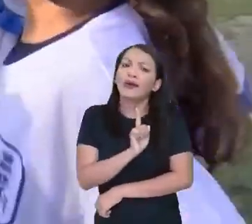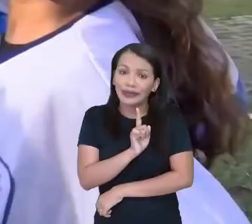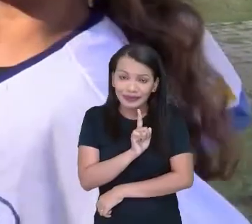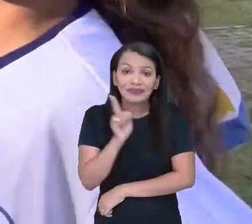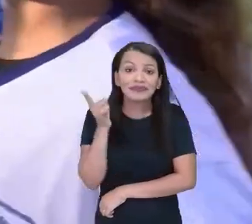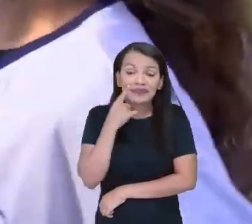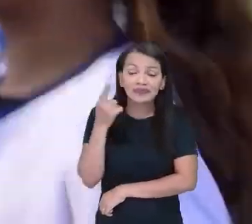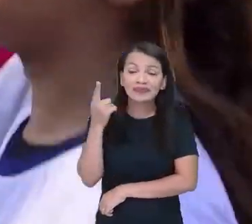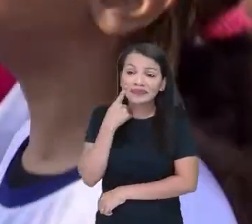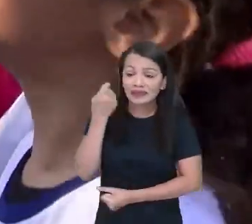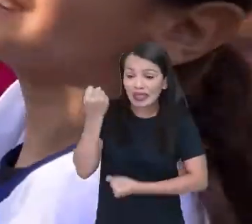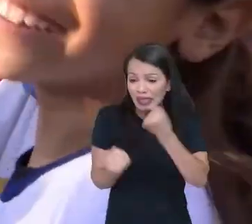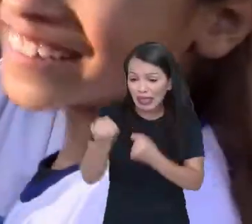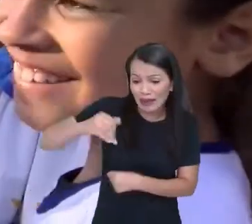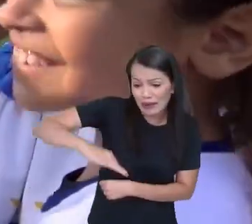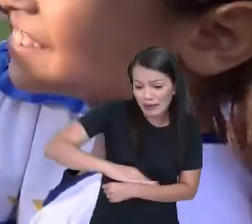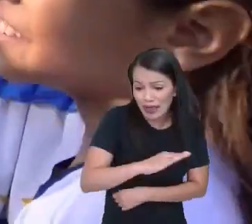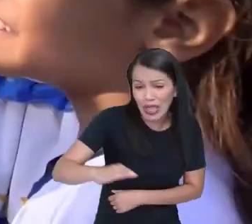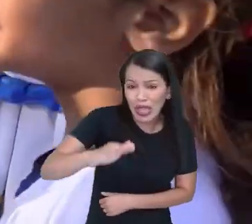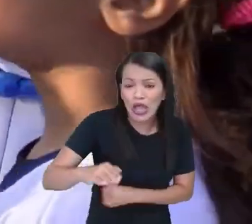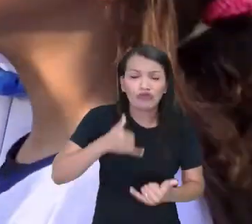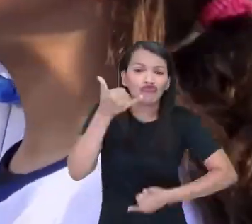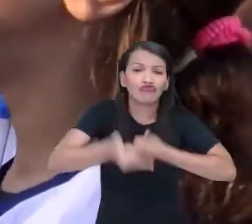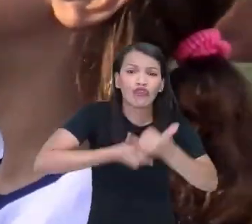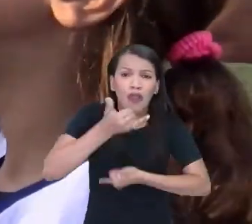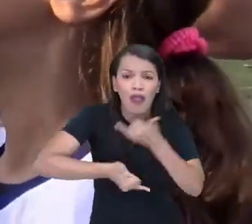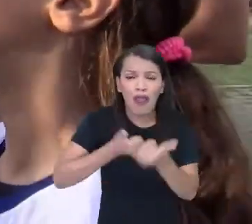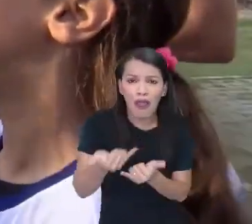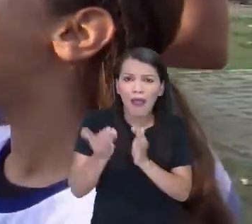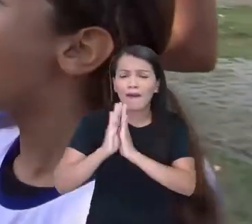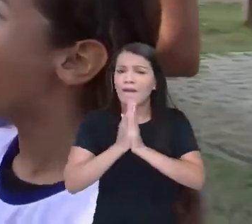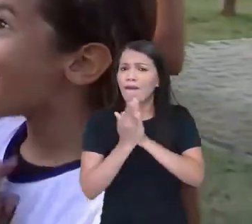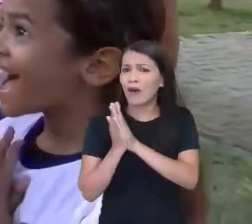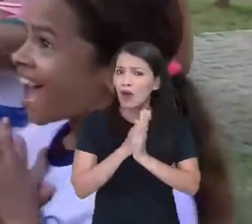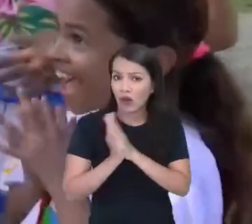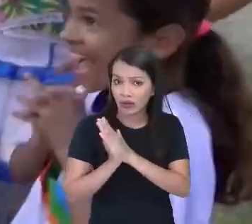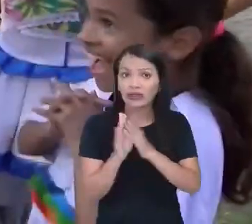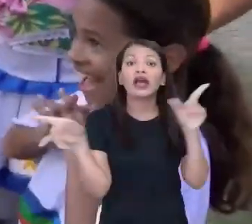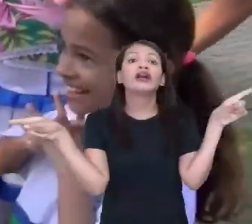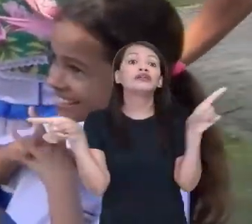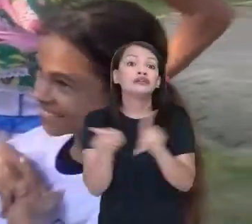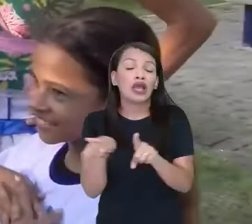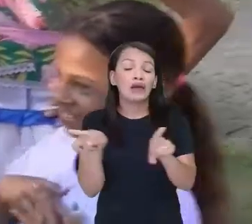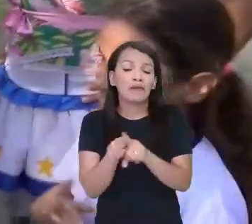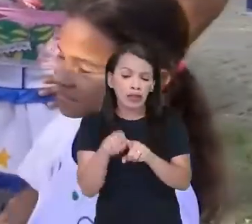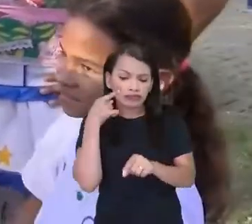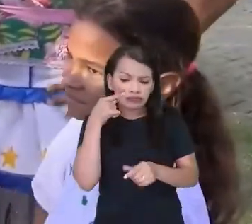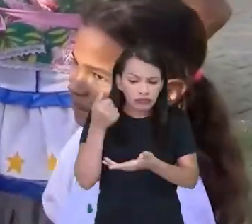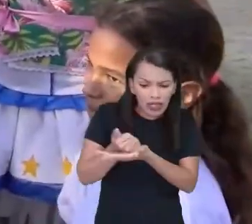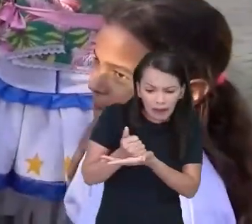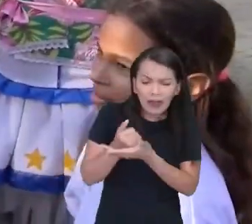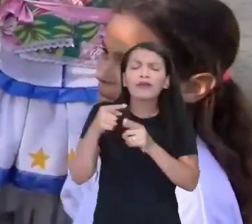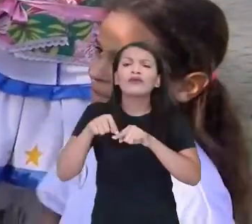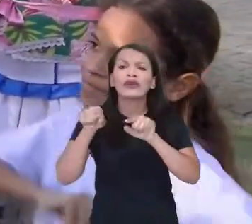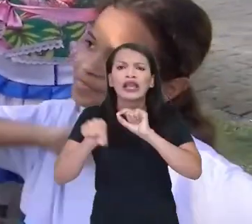Carrinhos, jogos, boneca, montar um jogo de armar,